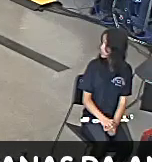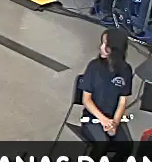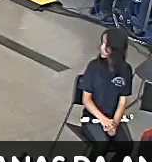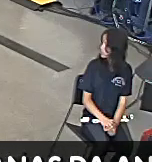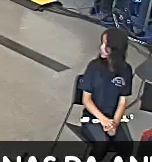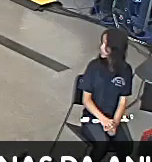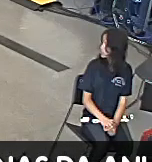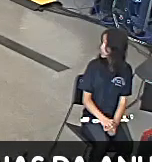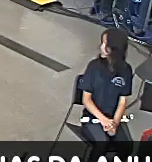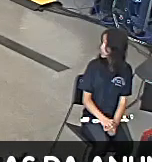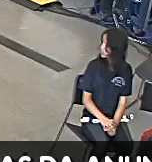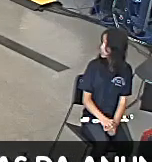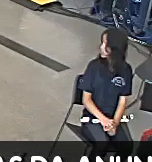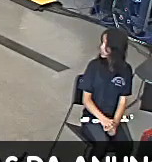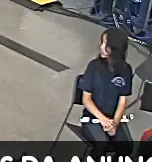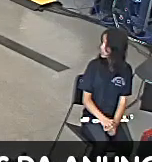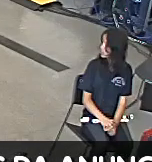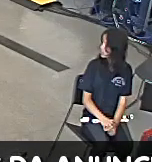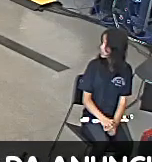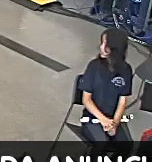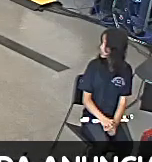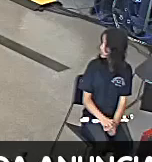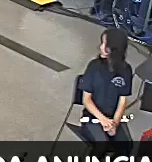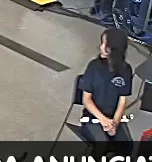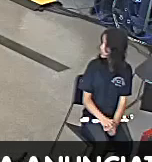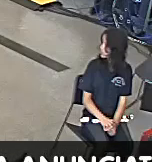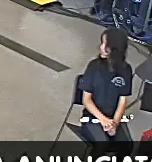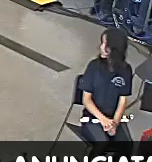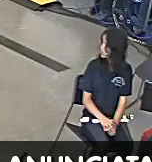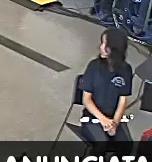próximos às irmãs dominicanas da Anunciata.